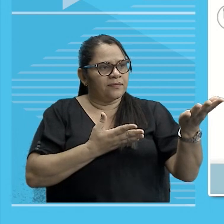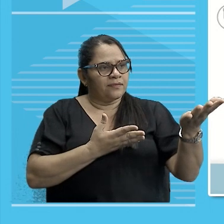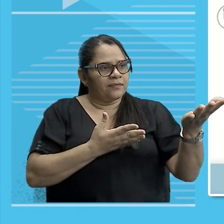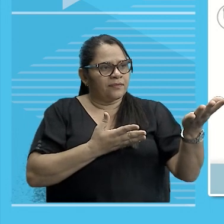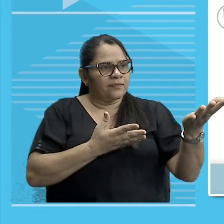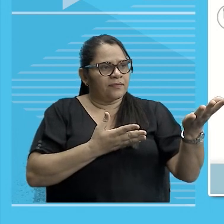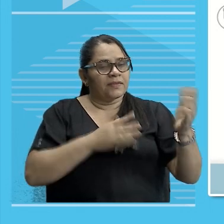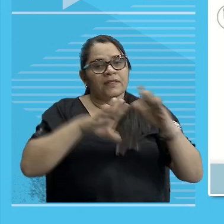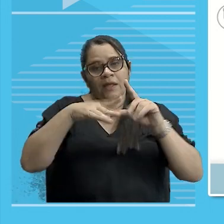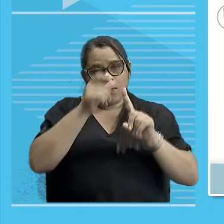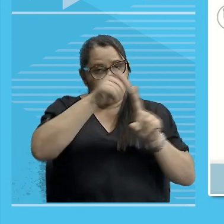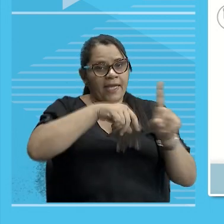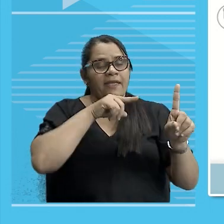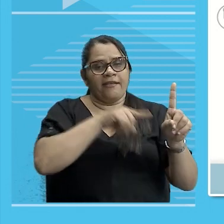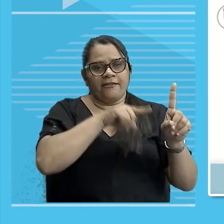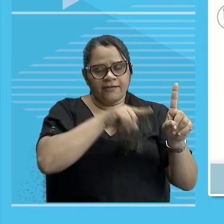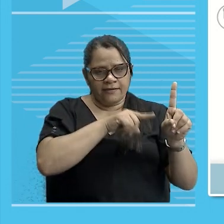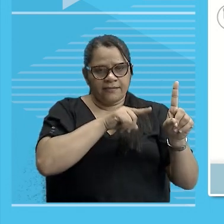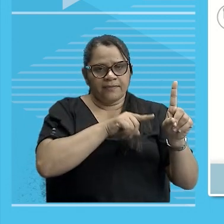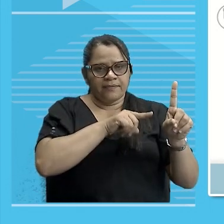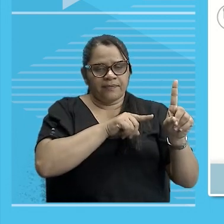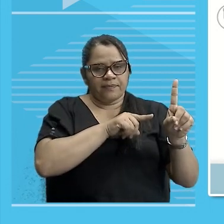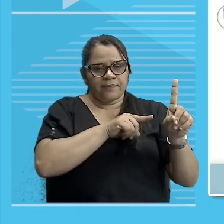de USP Duran